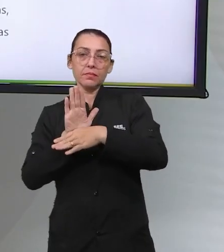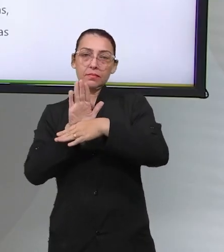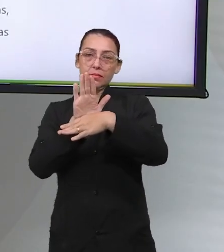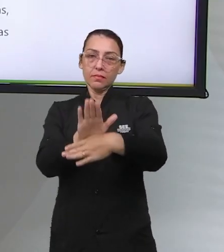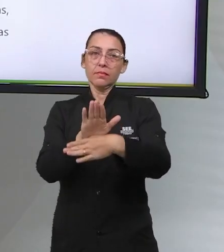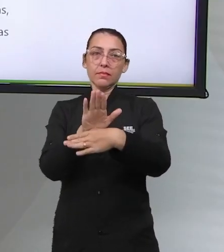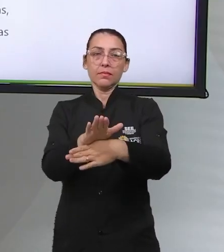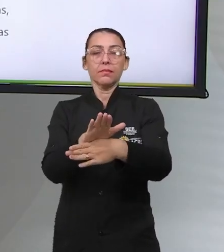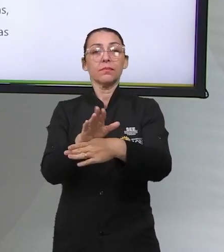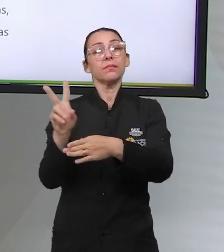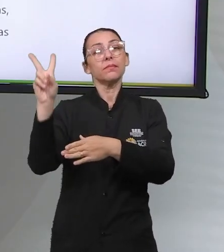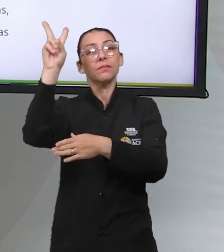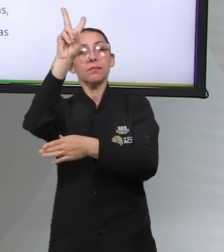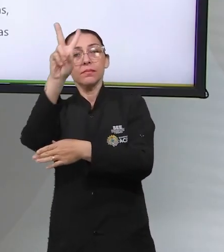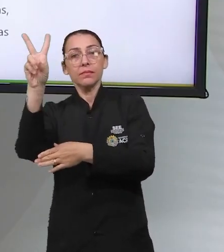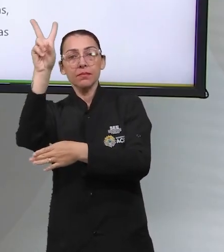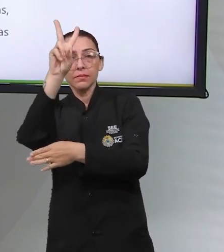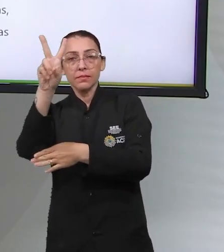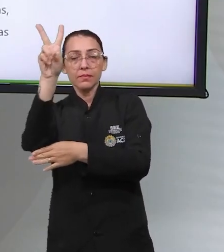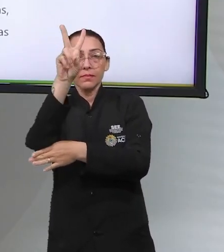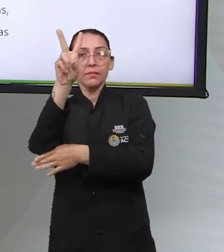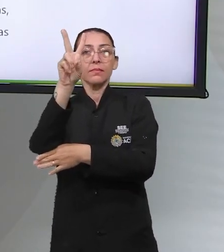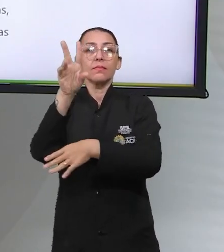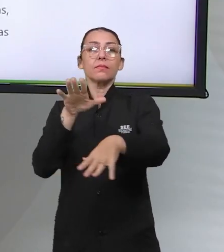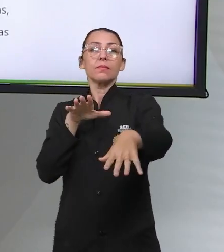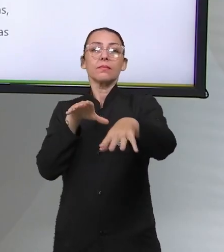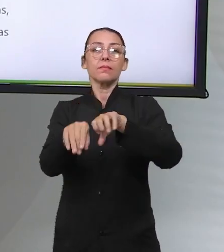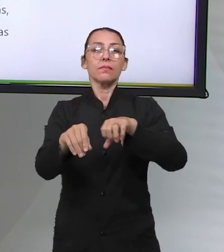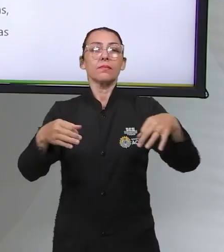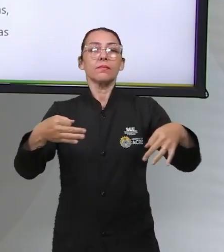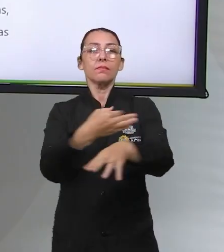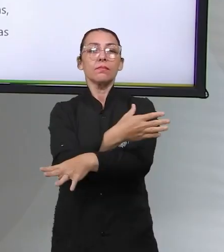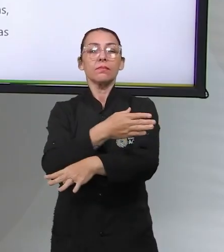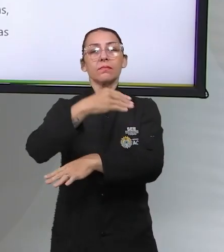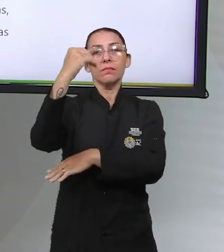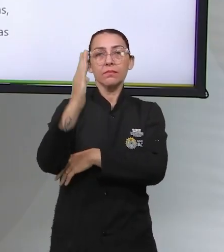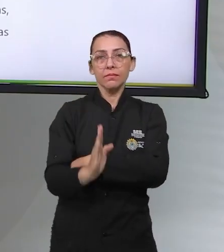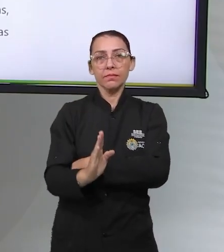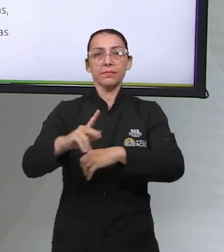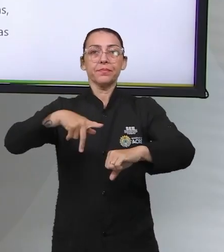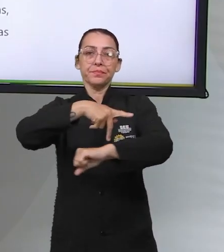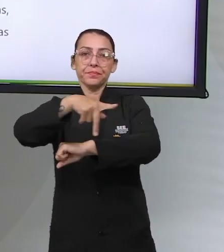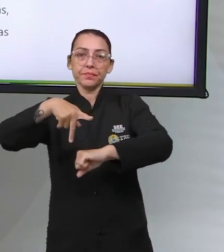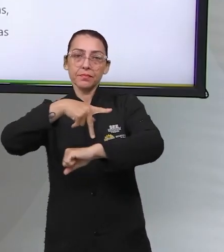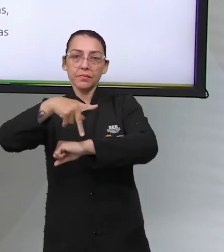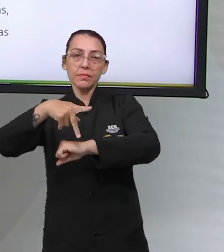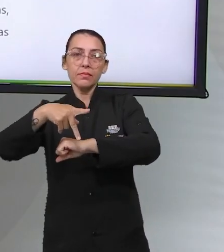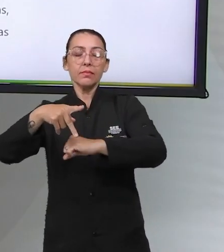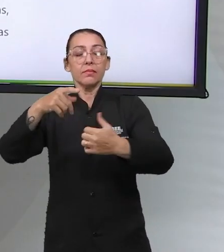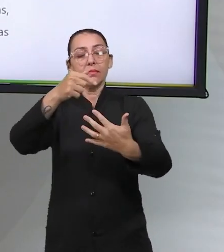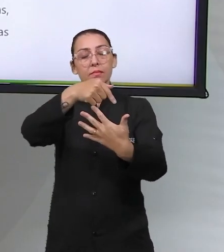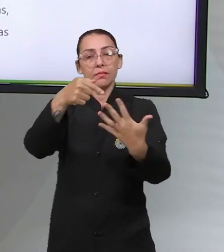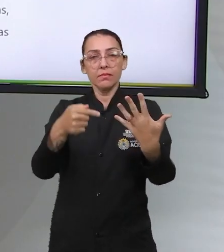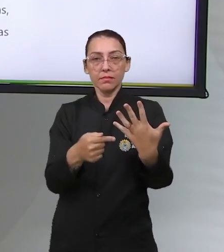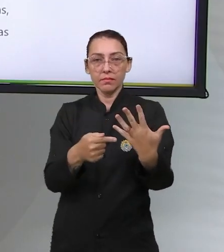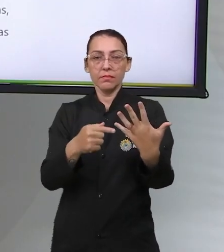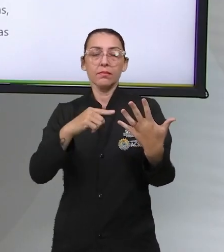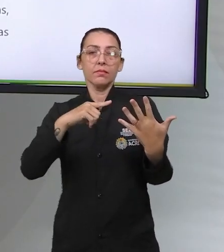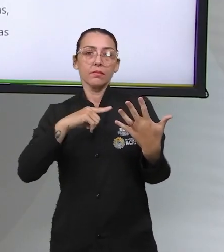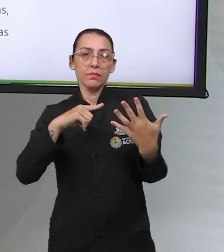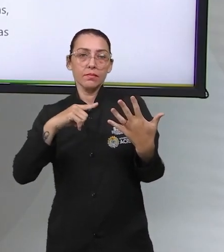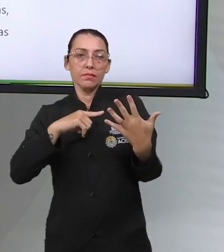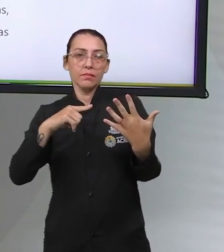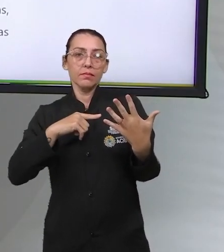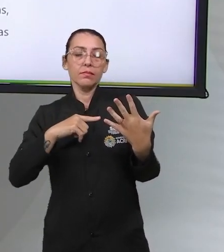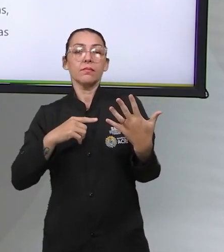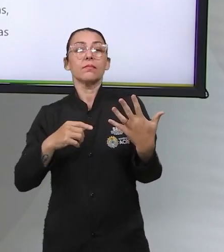contribuindo historicamente com a formação do nosso país. Muitos elementos existentes em